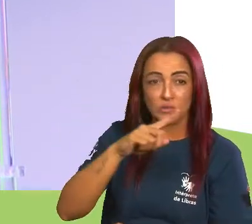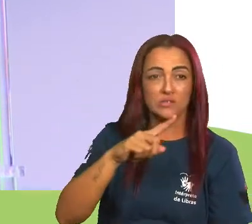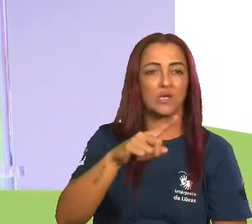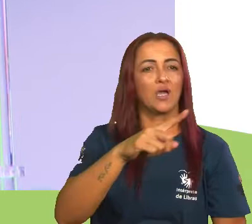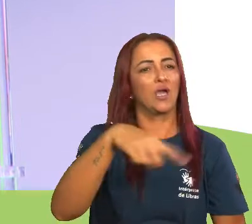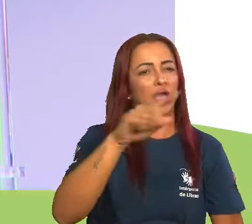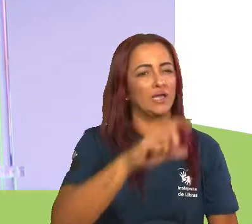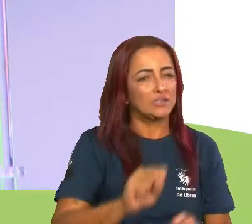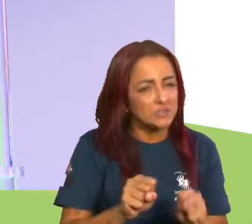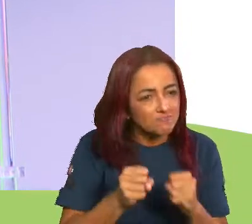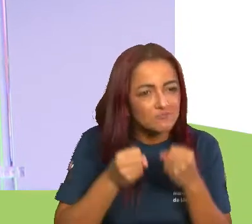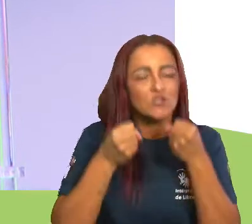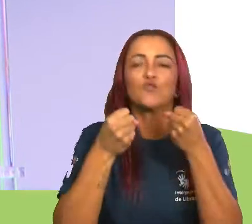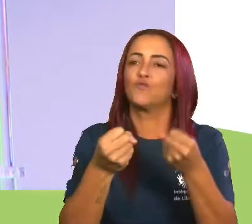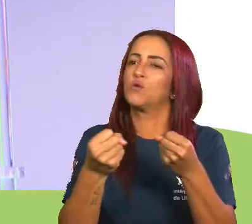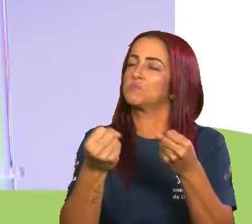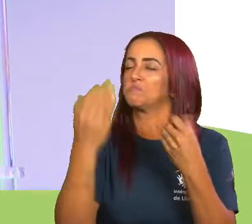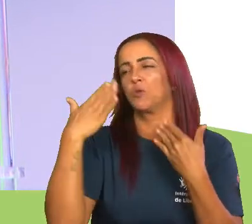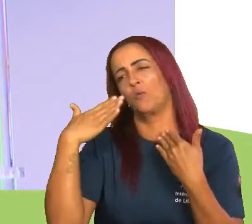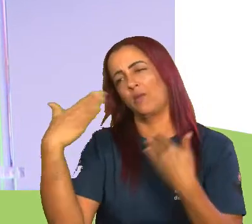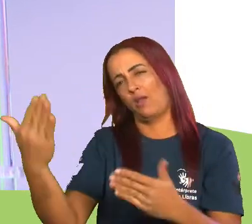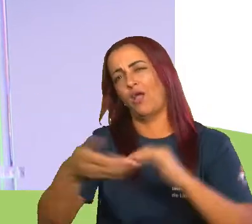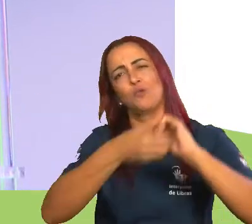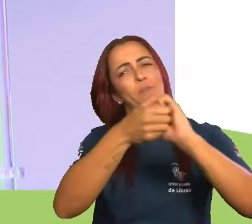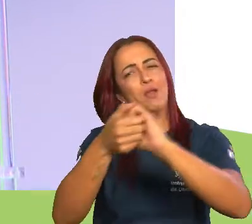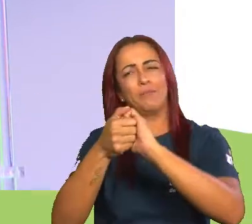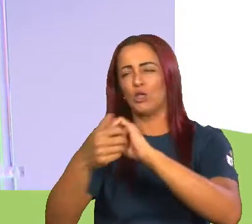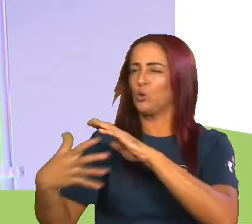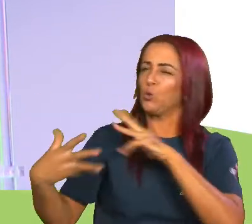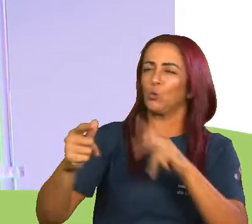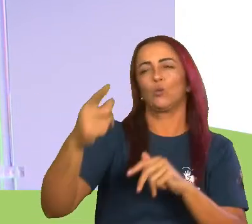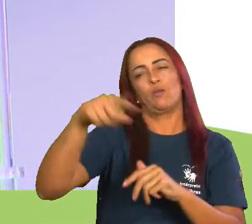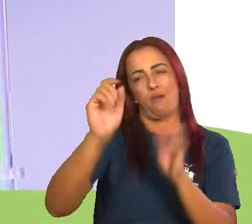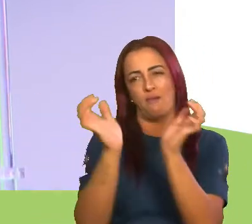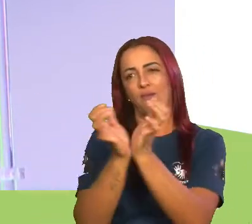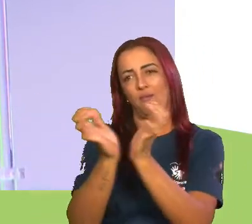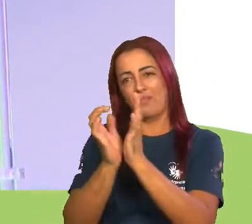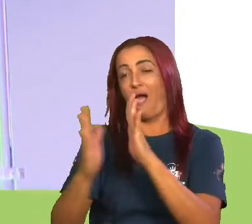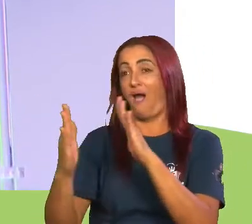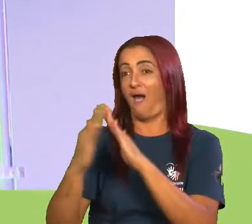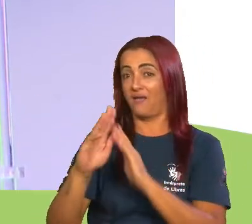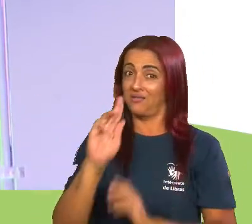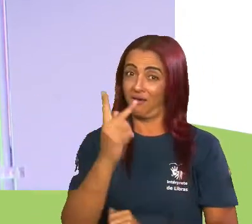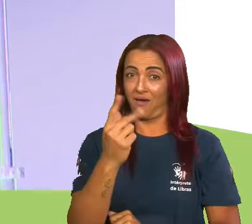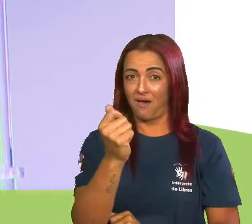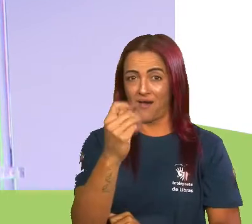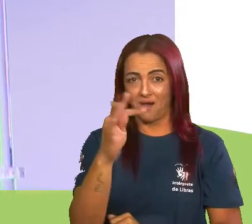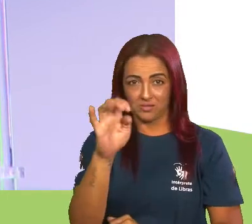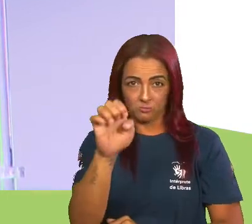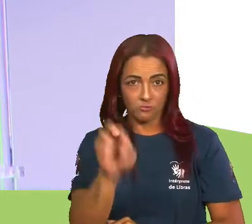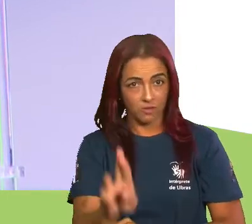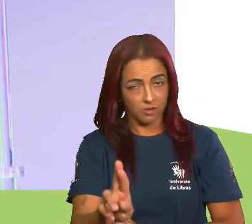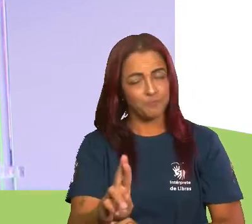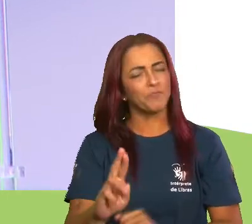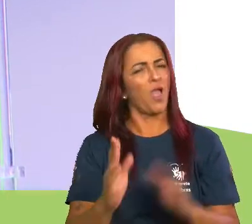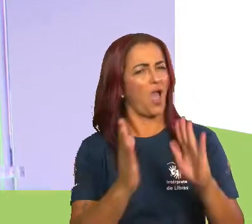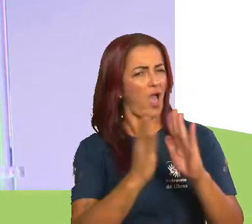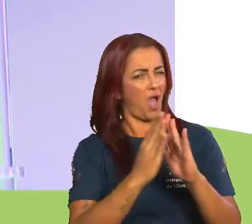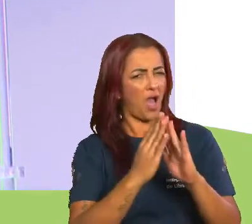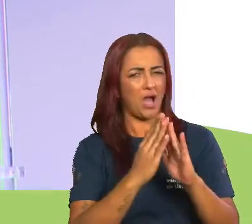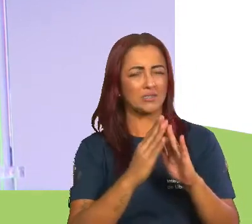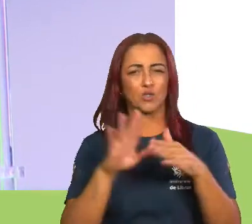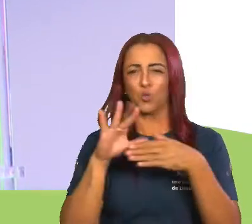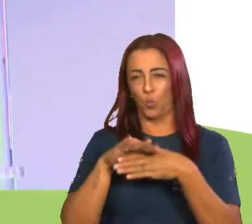vocês. Muito obrigado e parabéns aí a toda a equipe da Casa Hunter. Bom, e como vocês puderam ver, a Casa dos Raros é muito mais do que